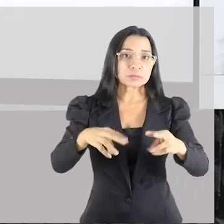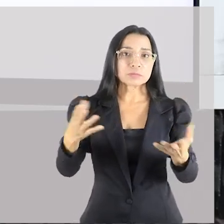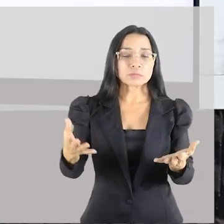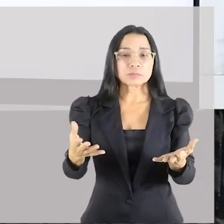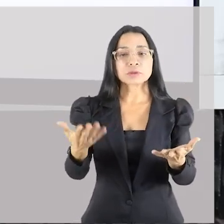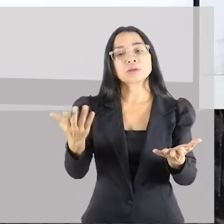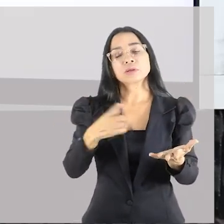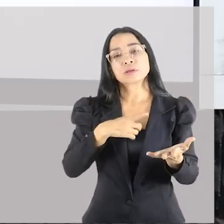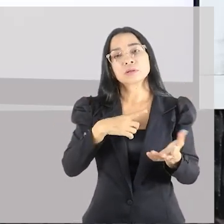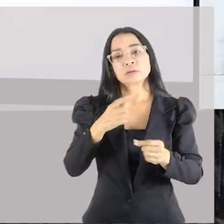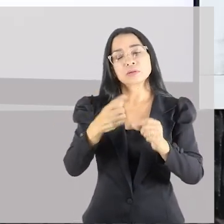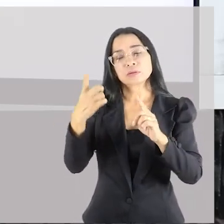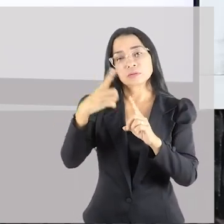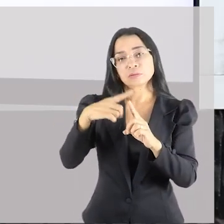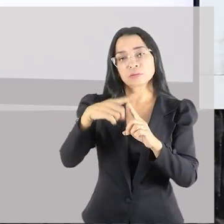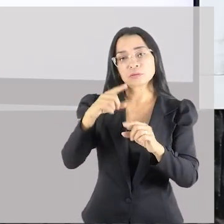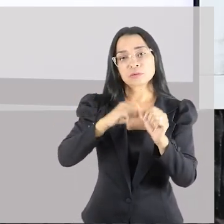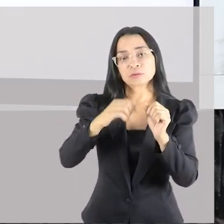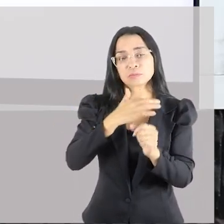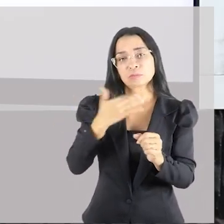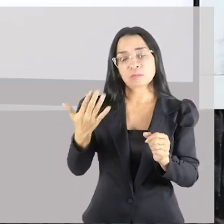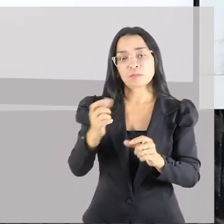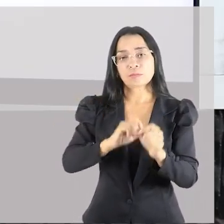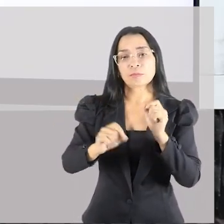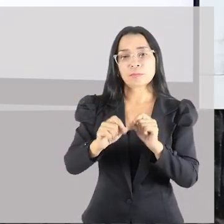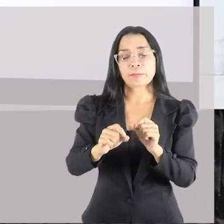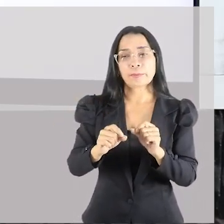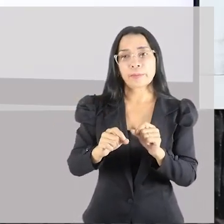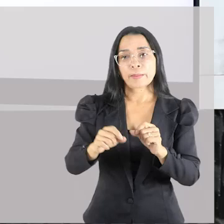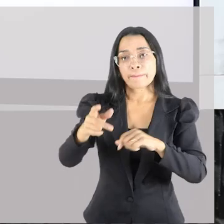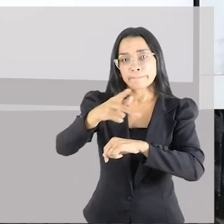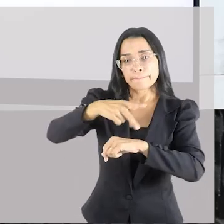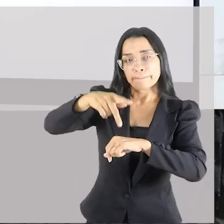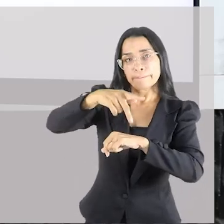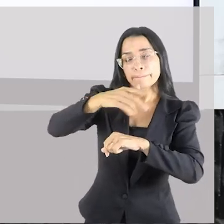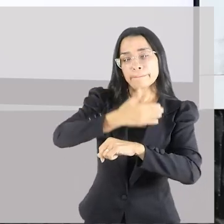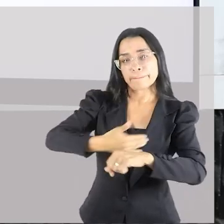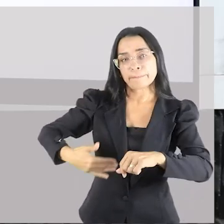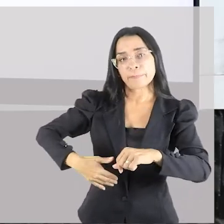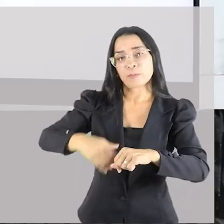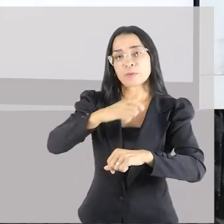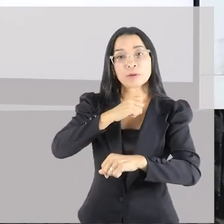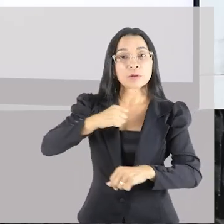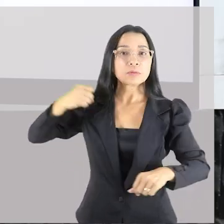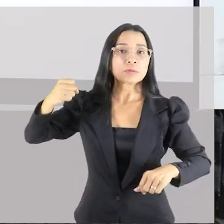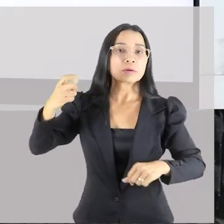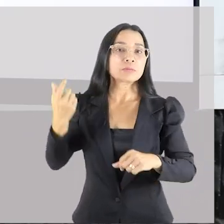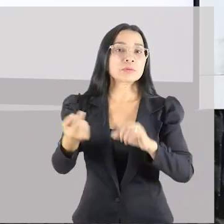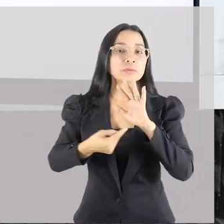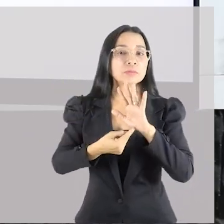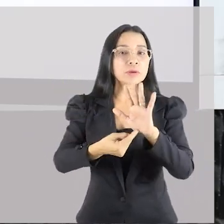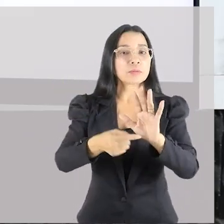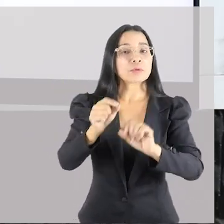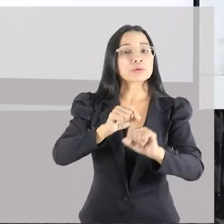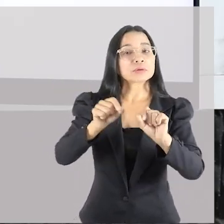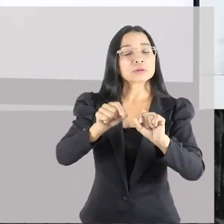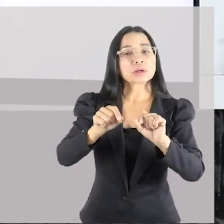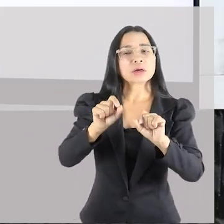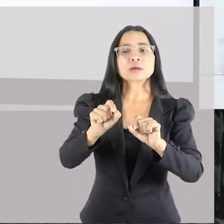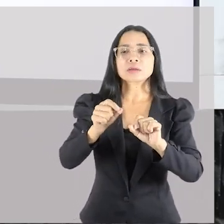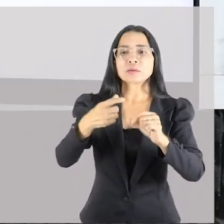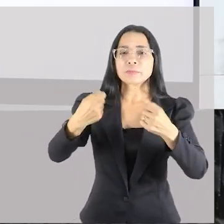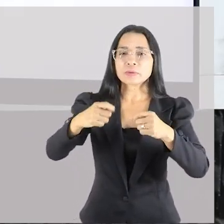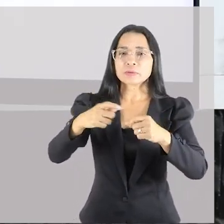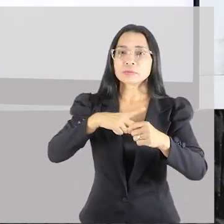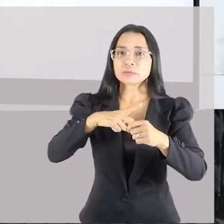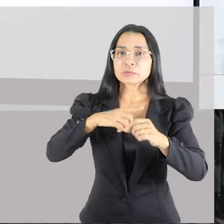Então, geralmente você tem esse tipo de mortes, né, em praça pública e tudo mais, enforcamentos, para exatamente tentar estabelecer essa ordem. Então, a Confederação do